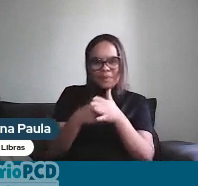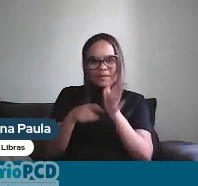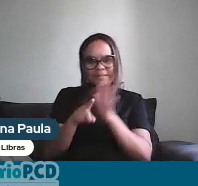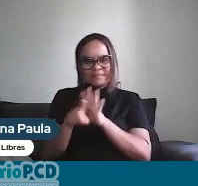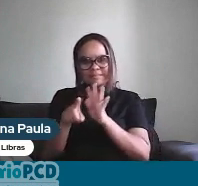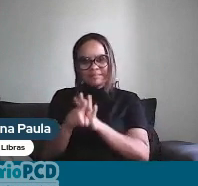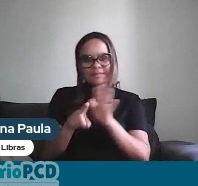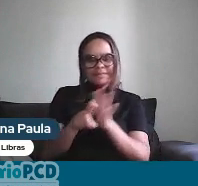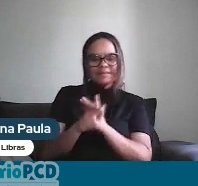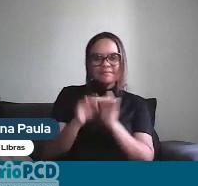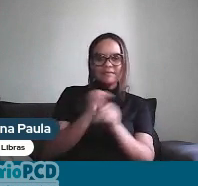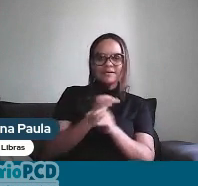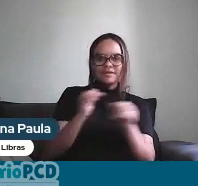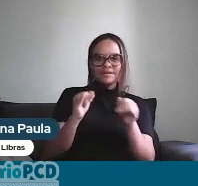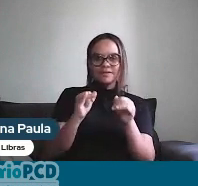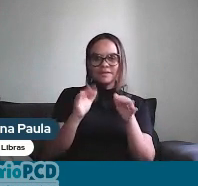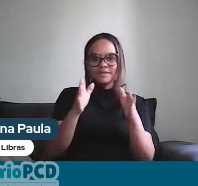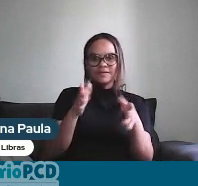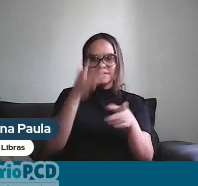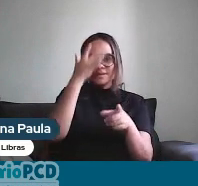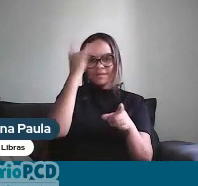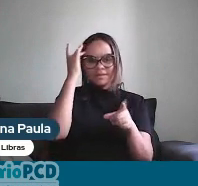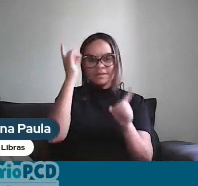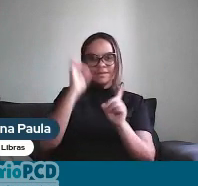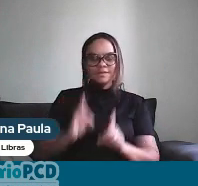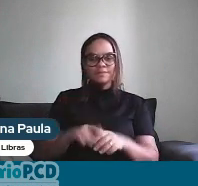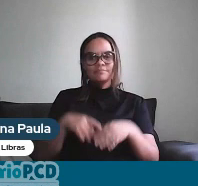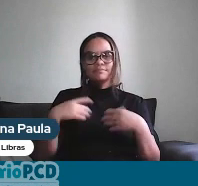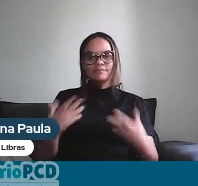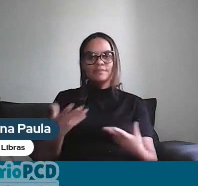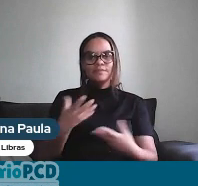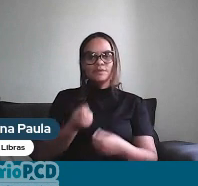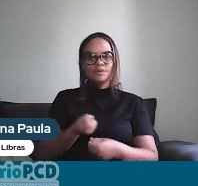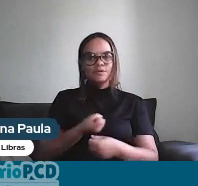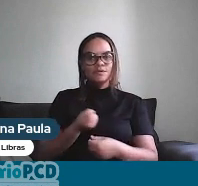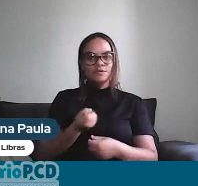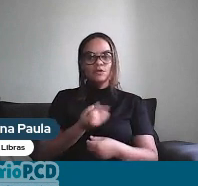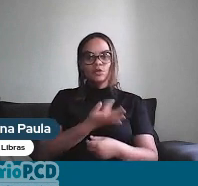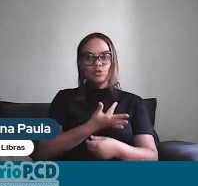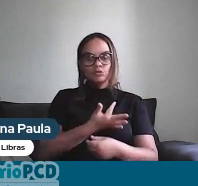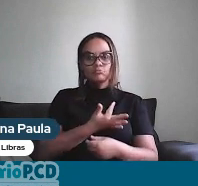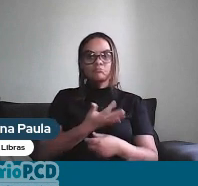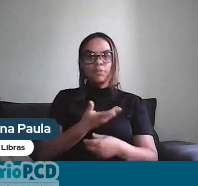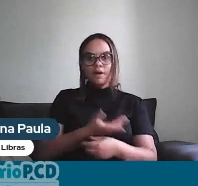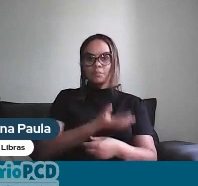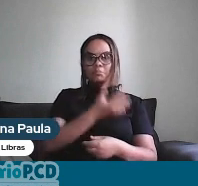informação sobre as pessoas com deficiência. Então, são números impactantes,